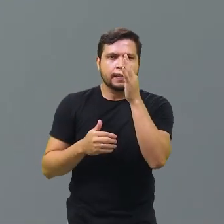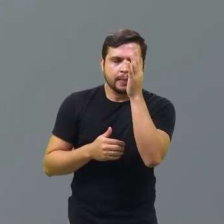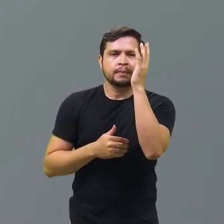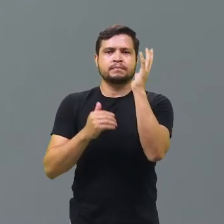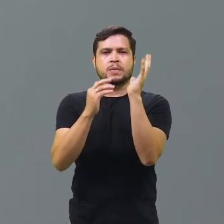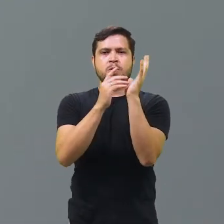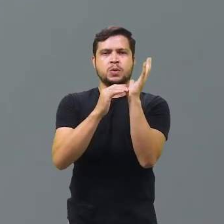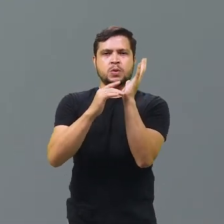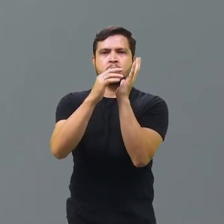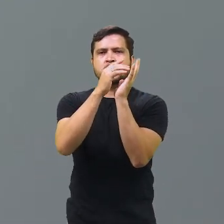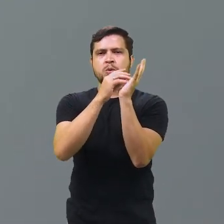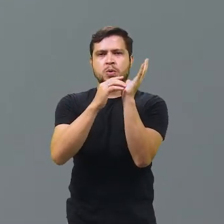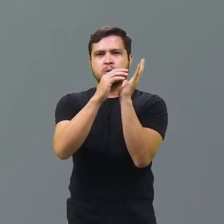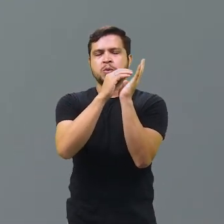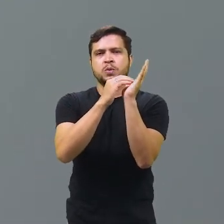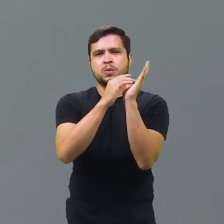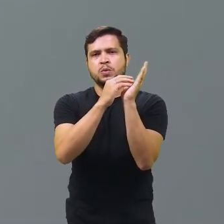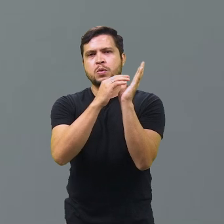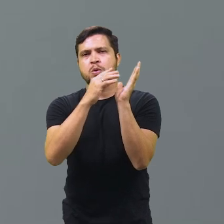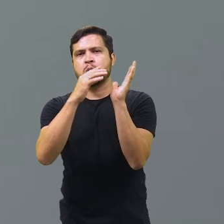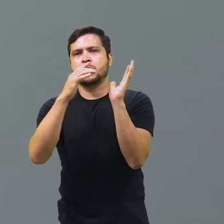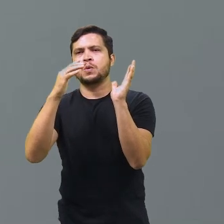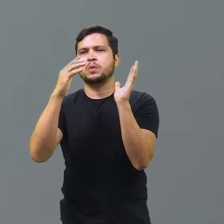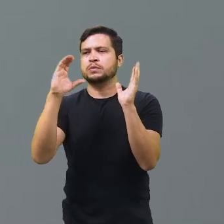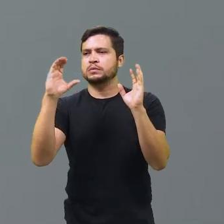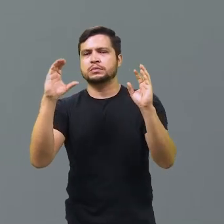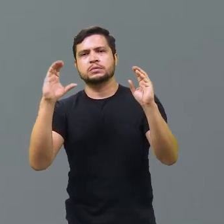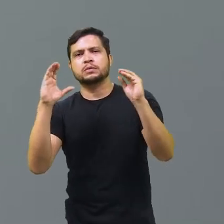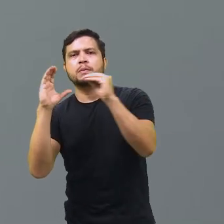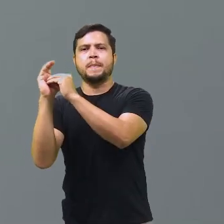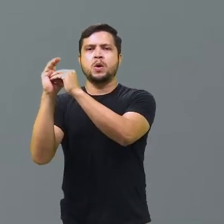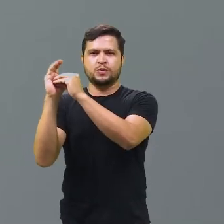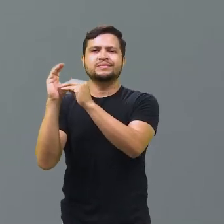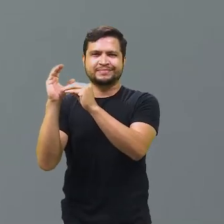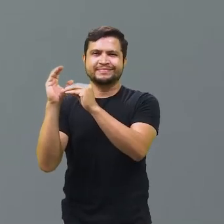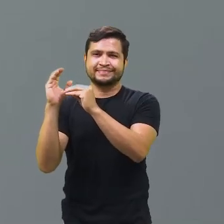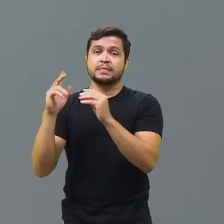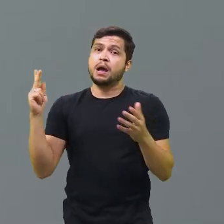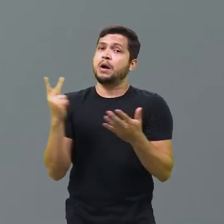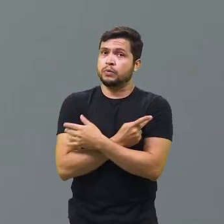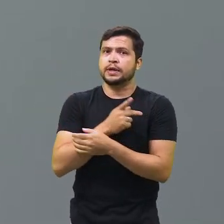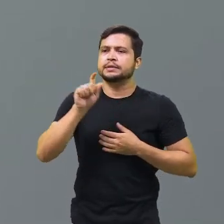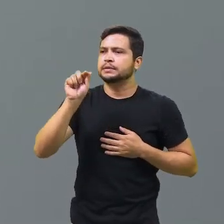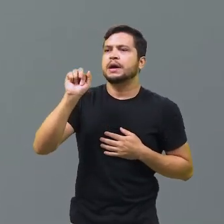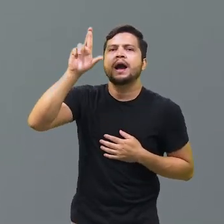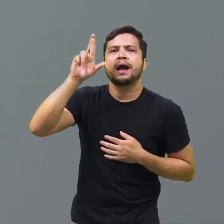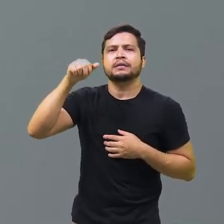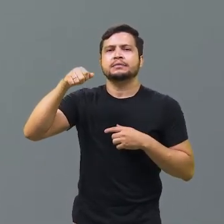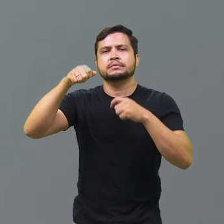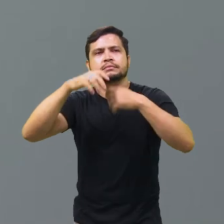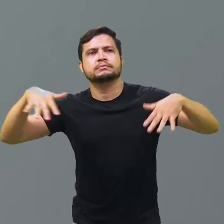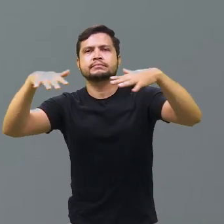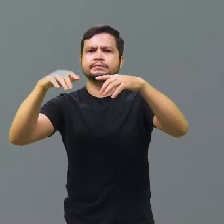dar principalmente através de vias aéreas, através da dispersão aérea, né?